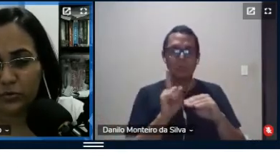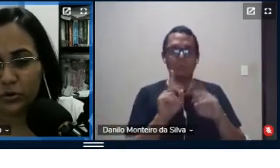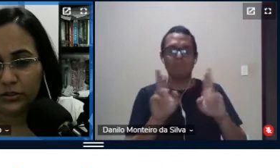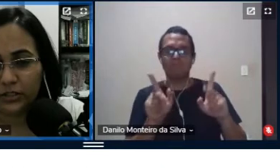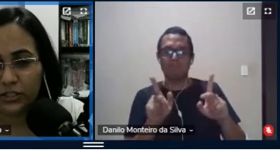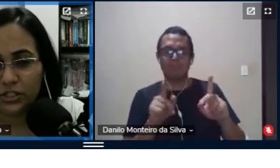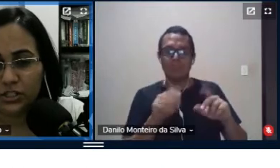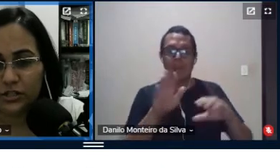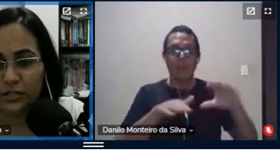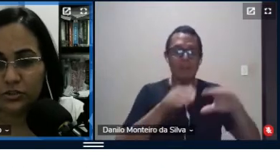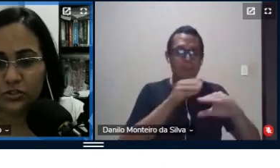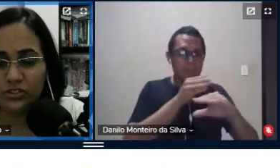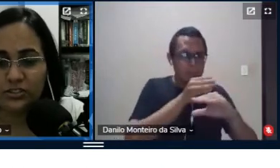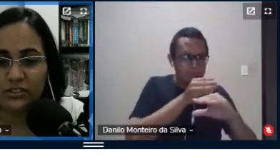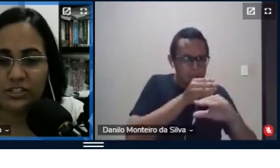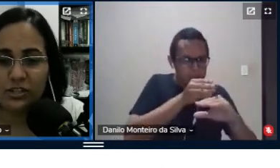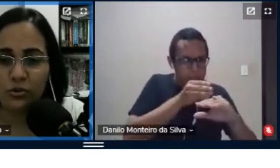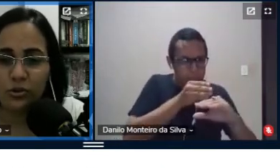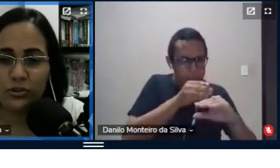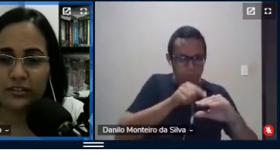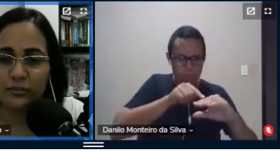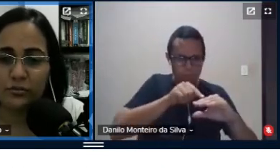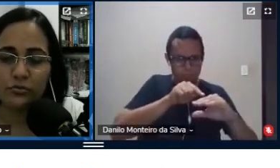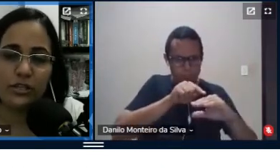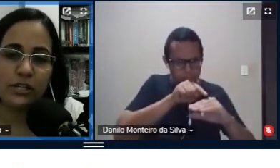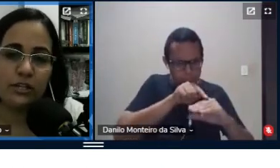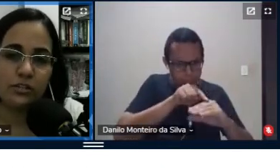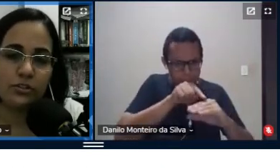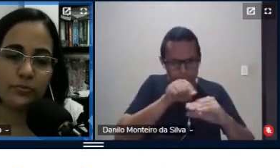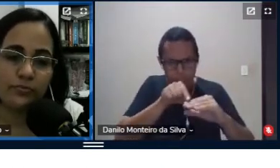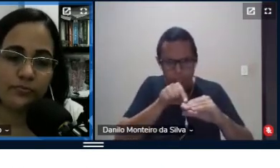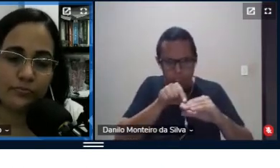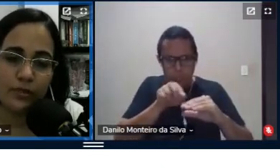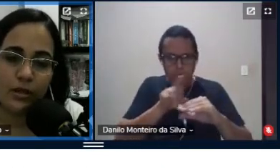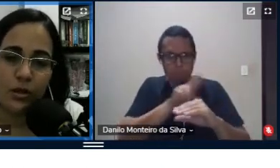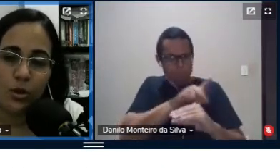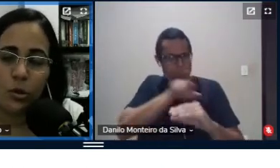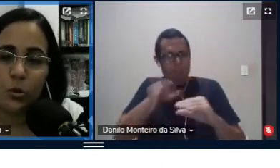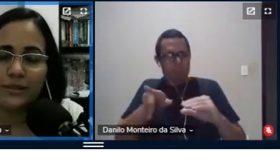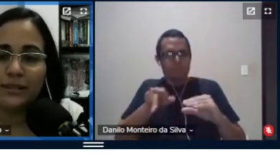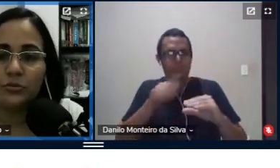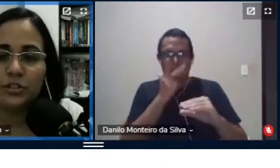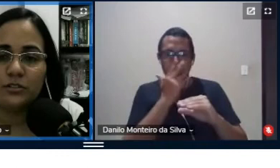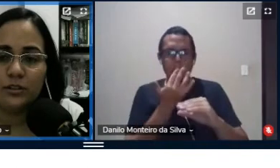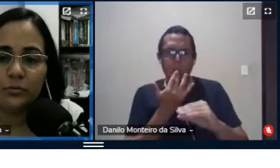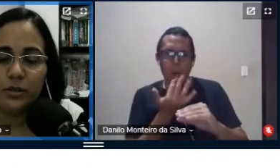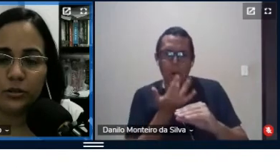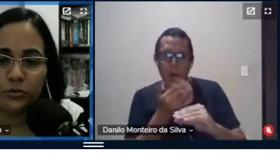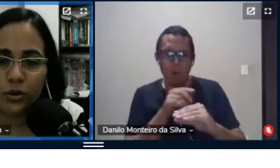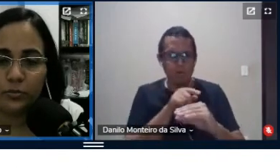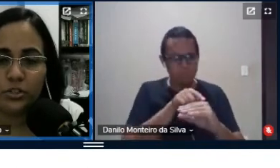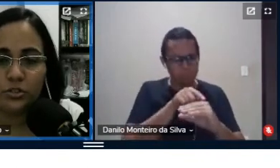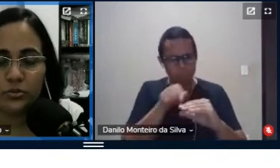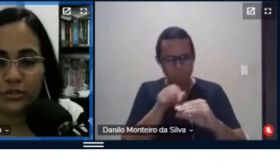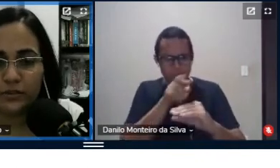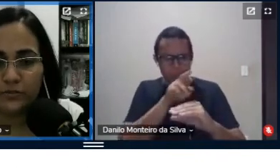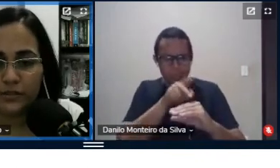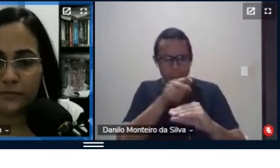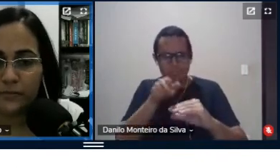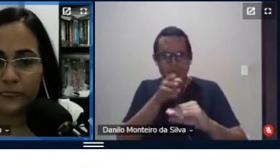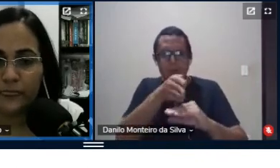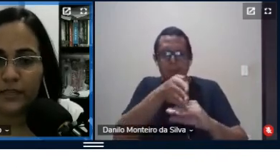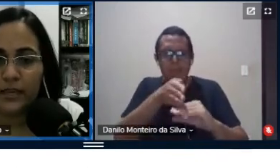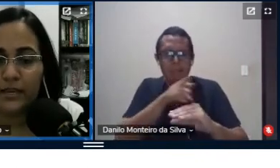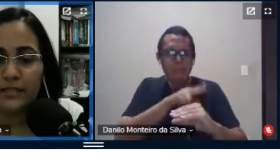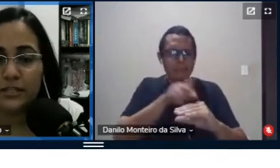região para outra que a gente tem regiões de coloração diferente. Ou até utilizando um microscópio a gente consegue